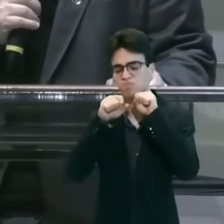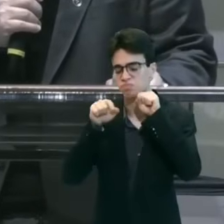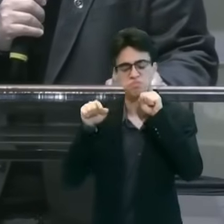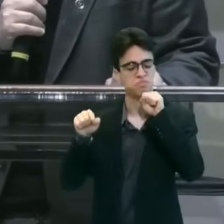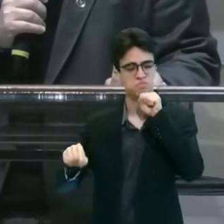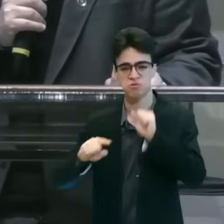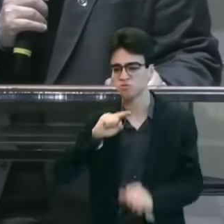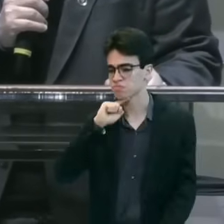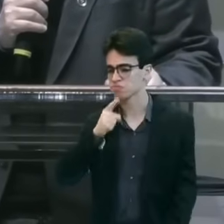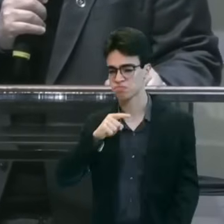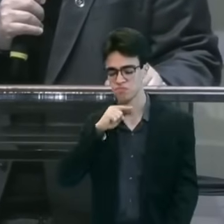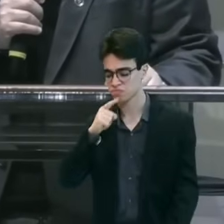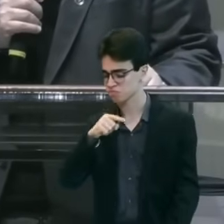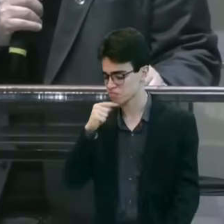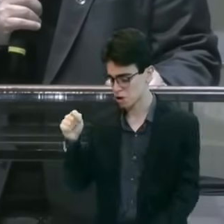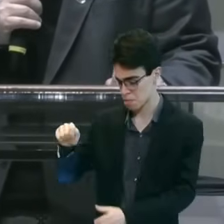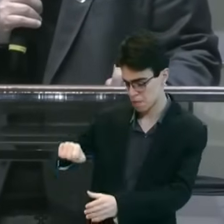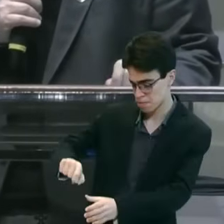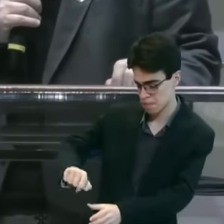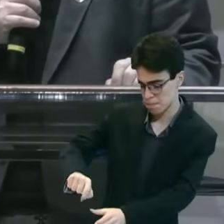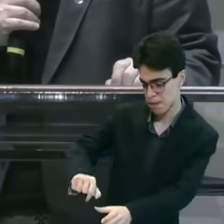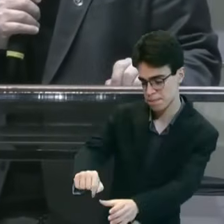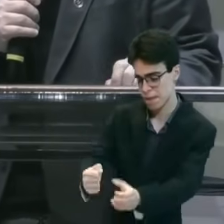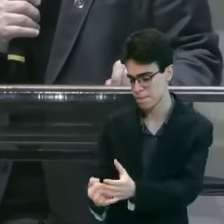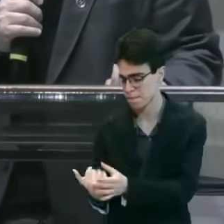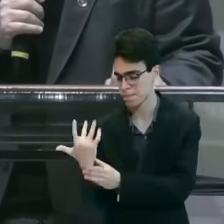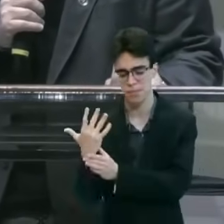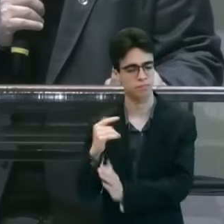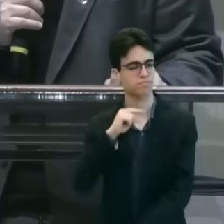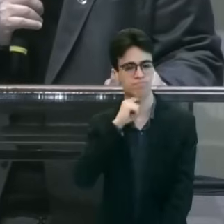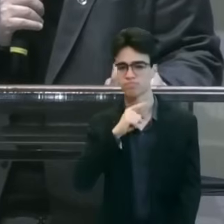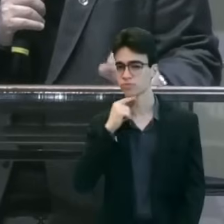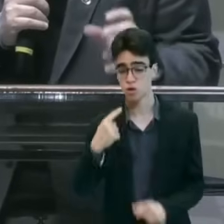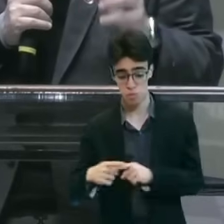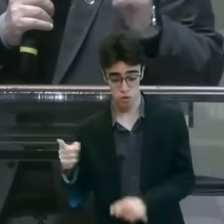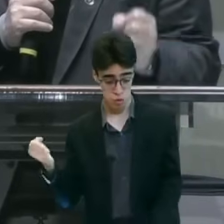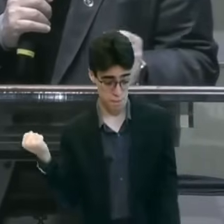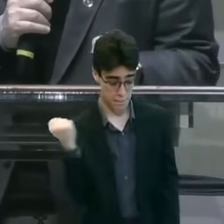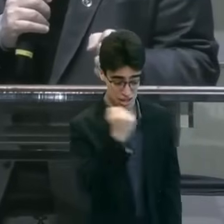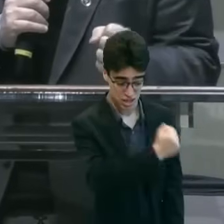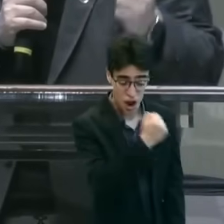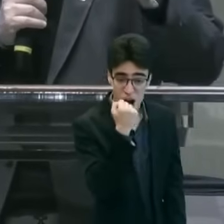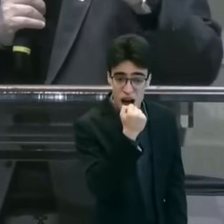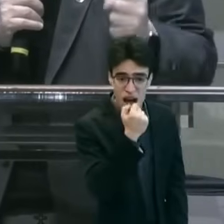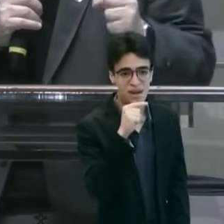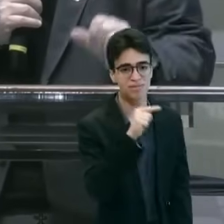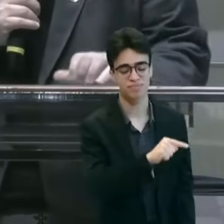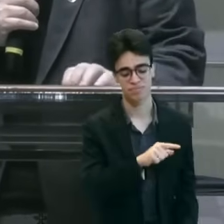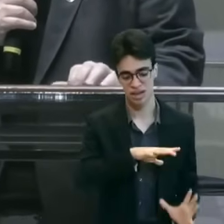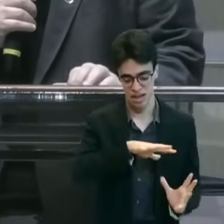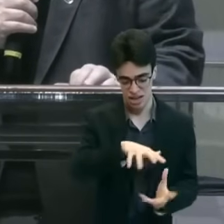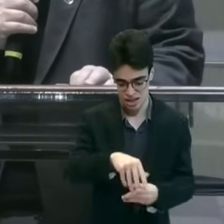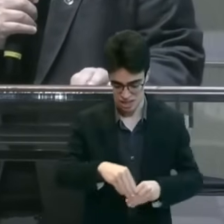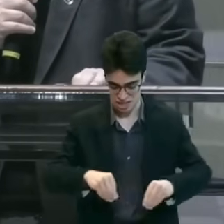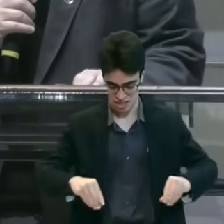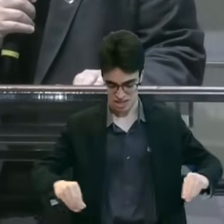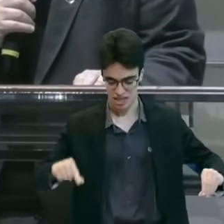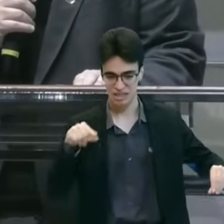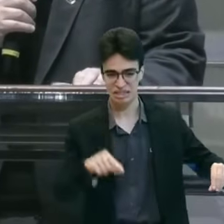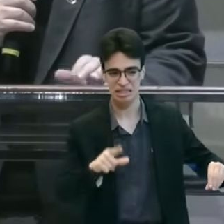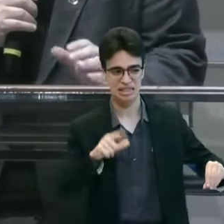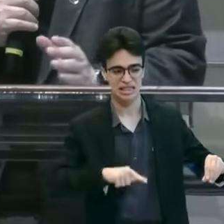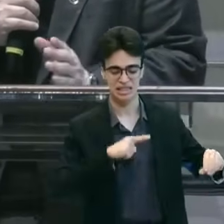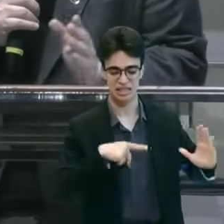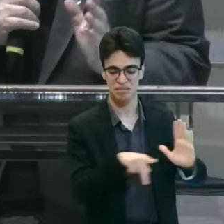mais cultivar a terra. Pois quando você matou o seu irmão, a terra abriu a boca para beber o sangue dele.